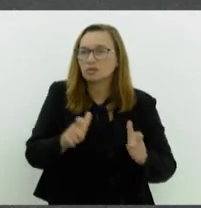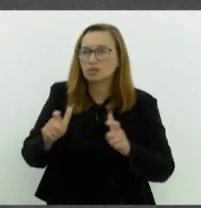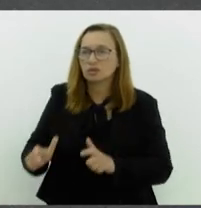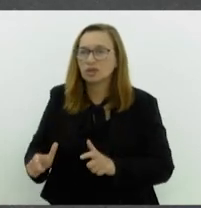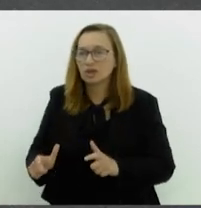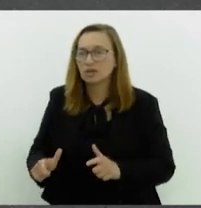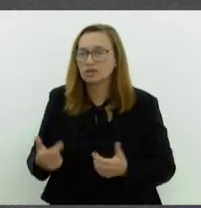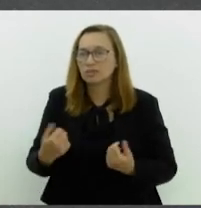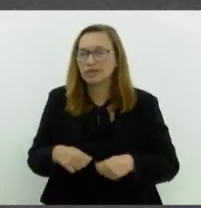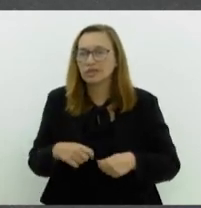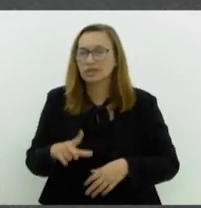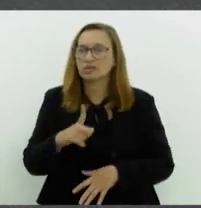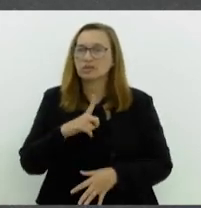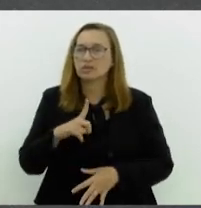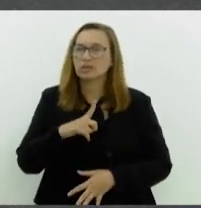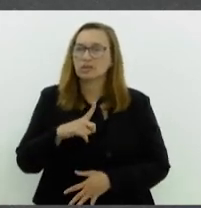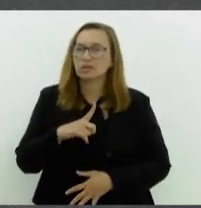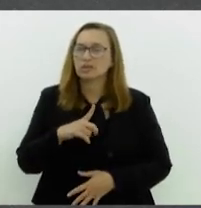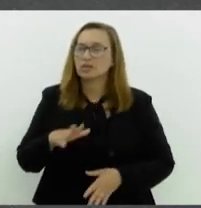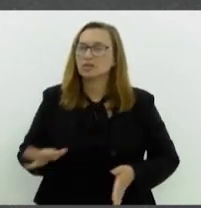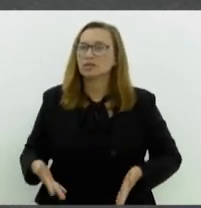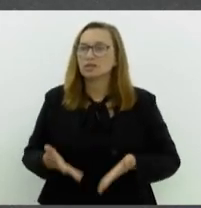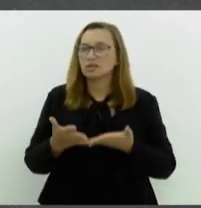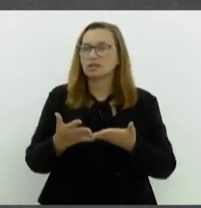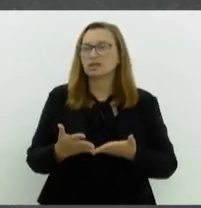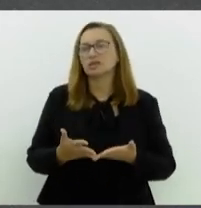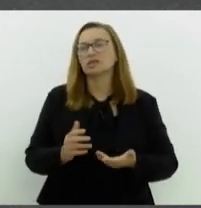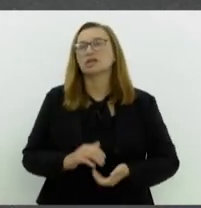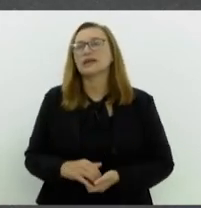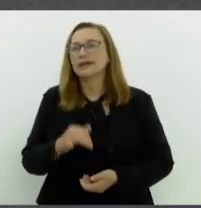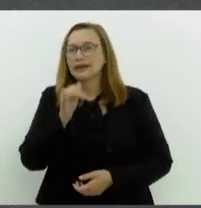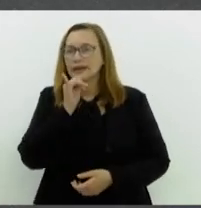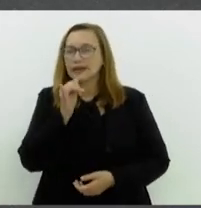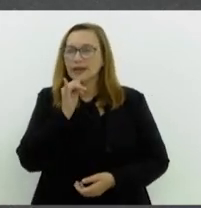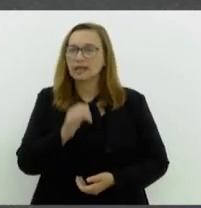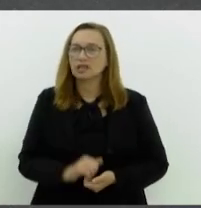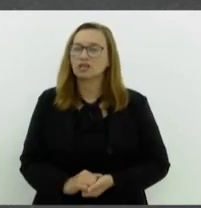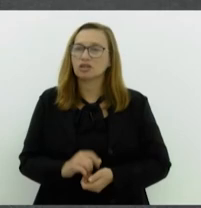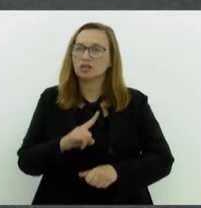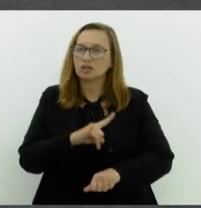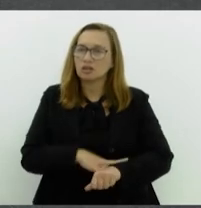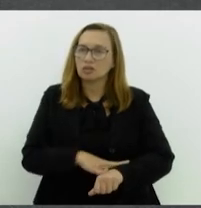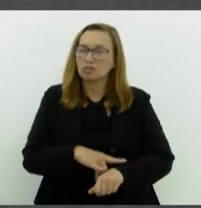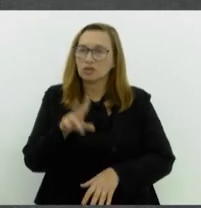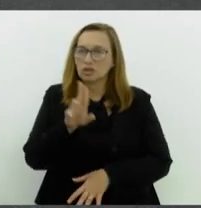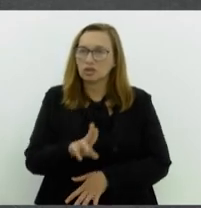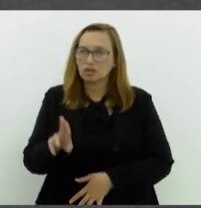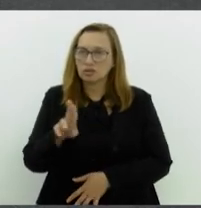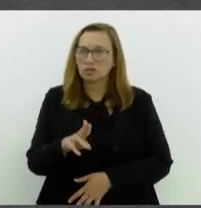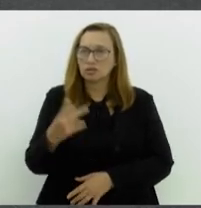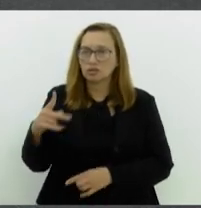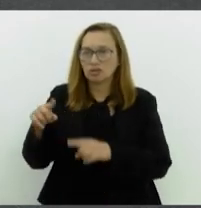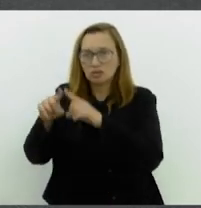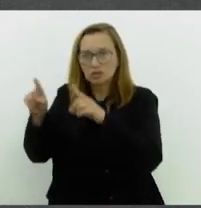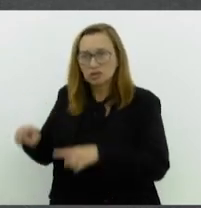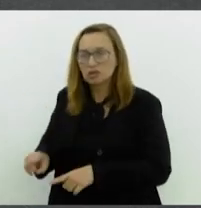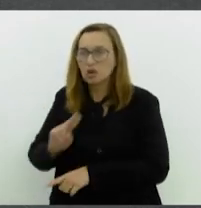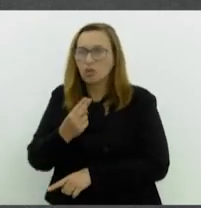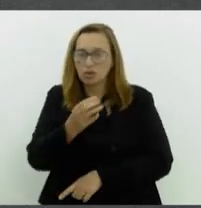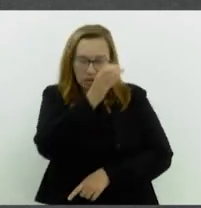ter algumas iniciativas, como, por exemplo, banheiros de uso dos seus funcionários ou